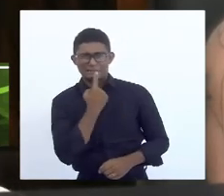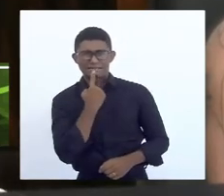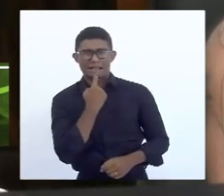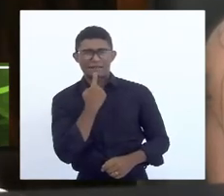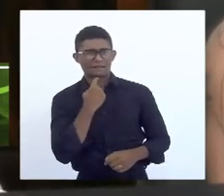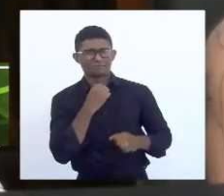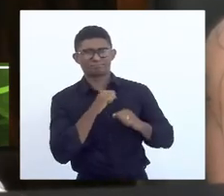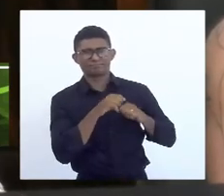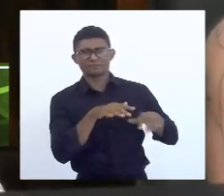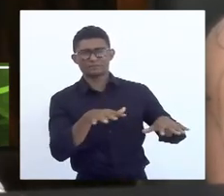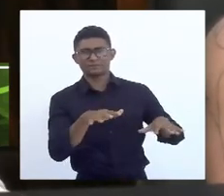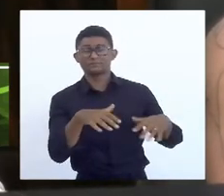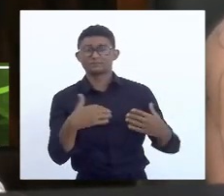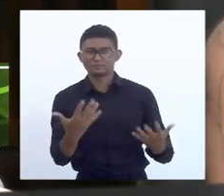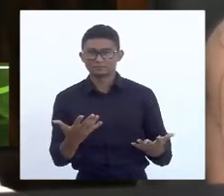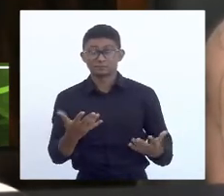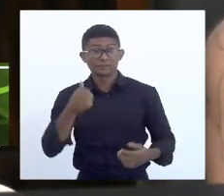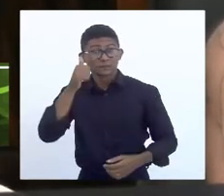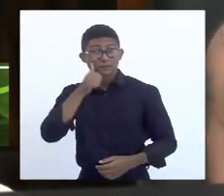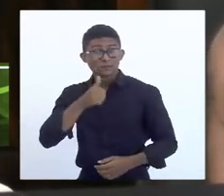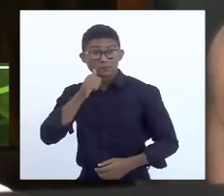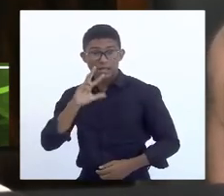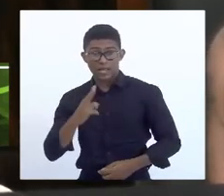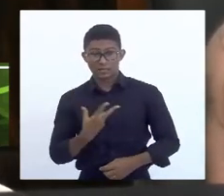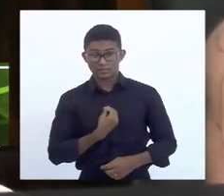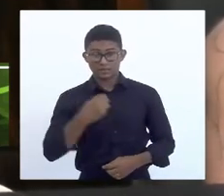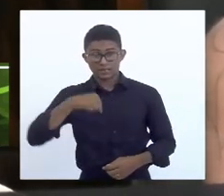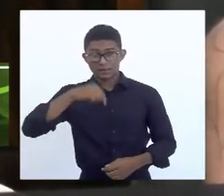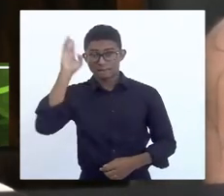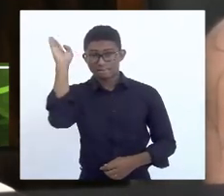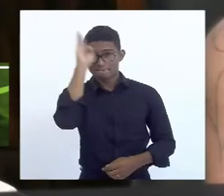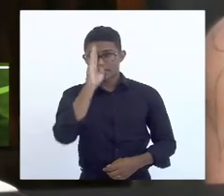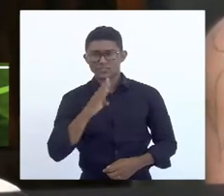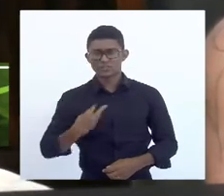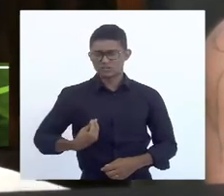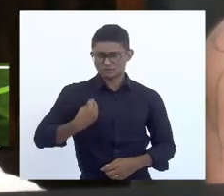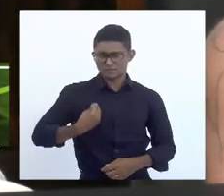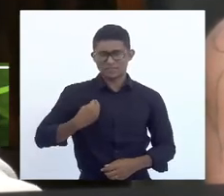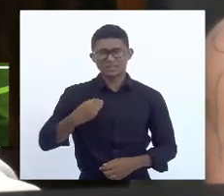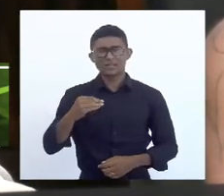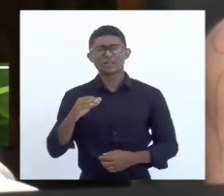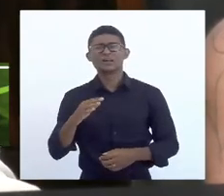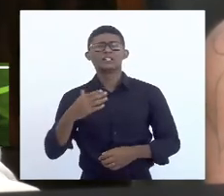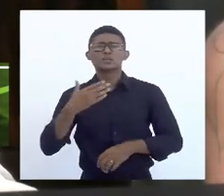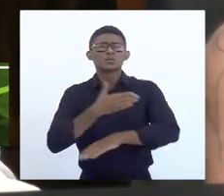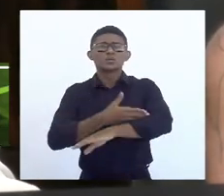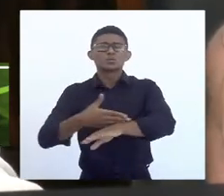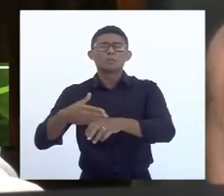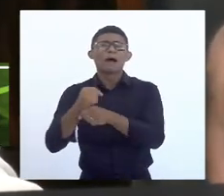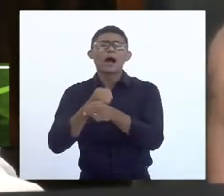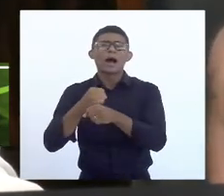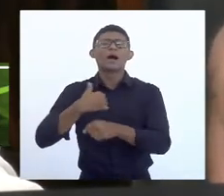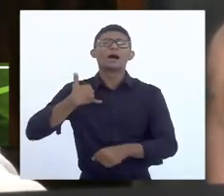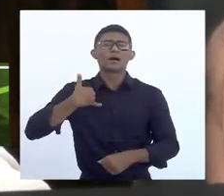mulher transexual, de uma travesti, é de 35 anos. Aí eu fico imaginando, né, o que